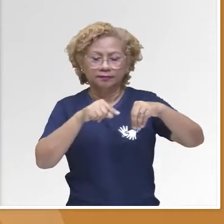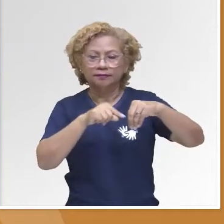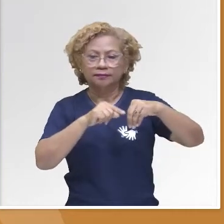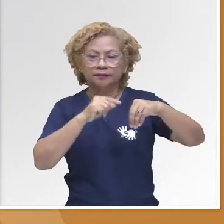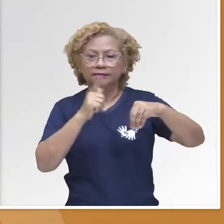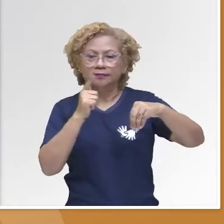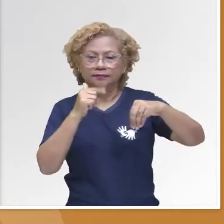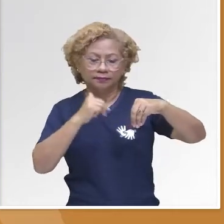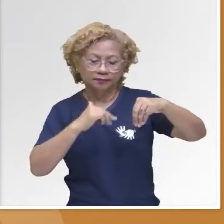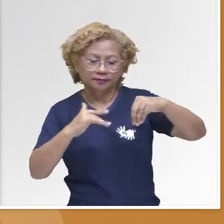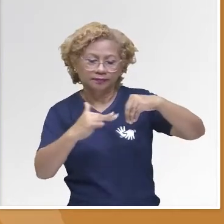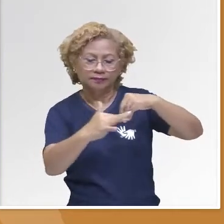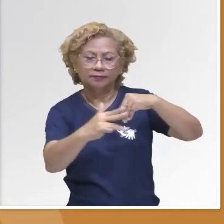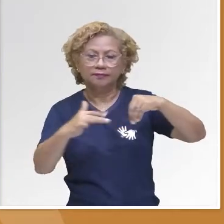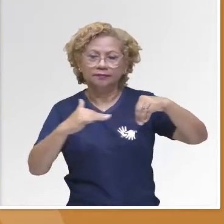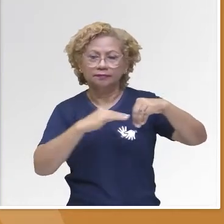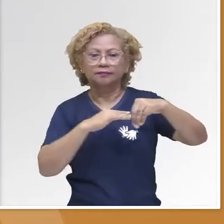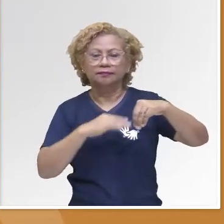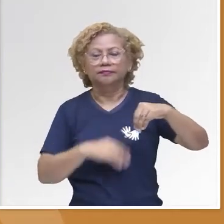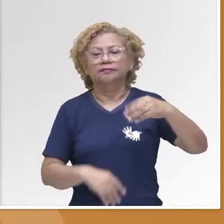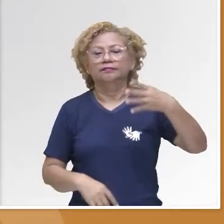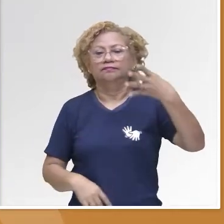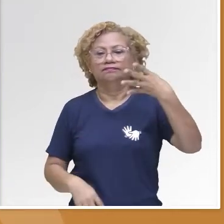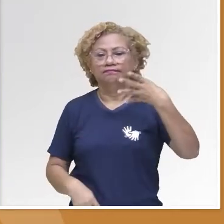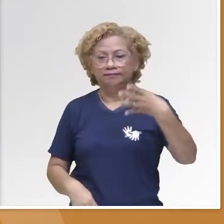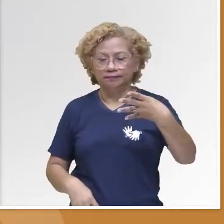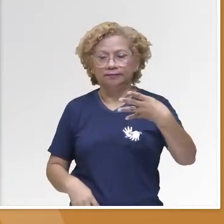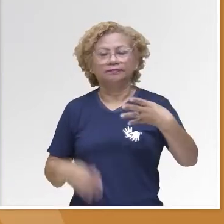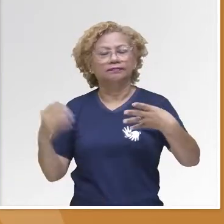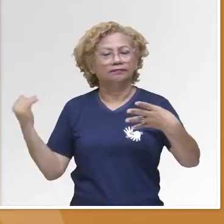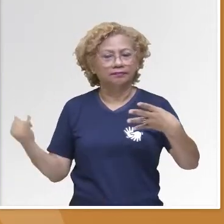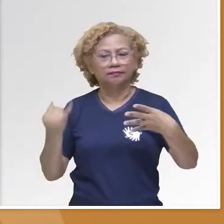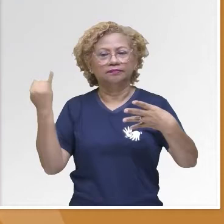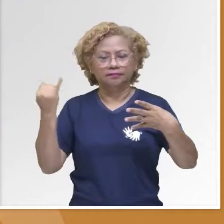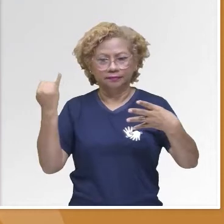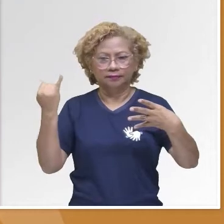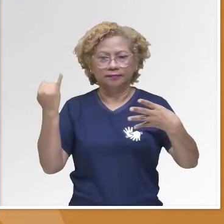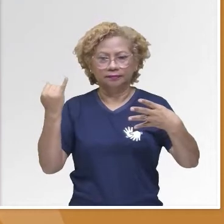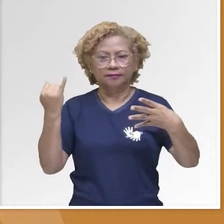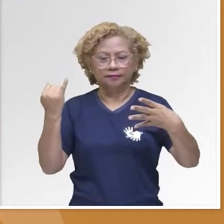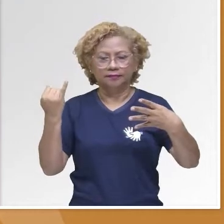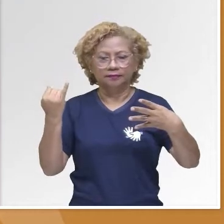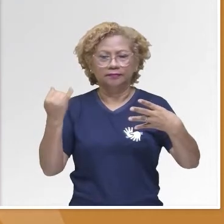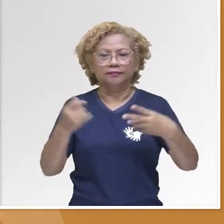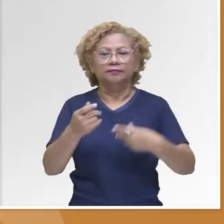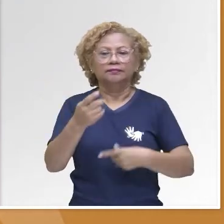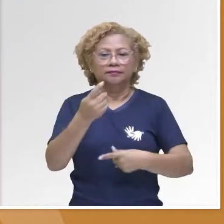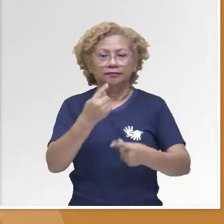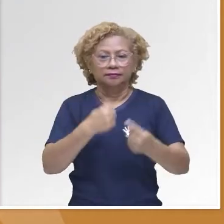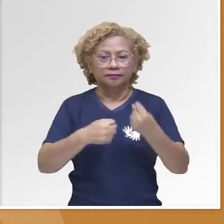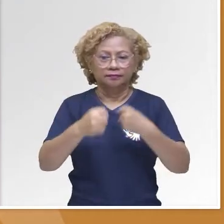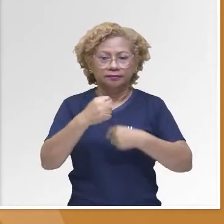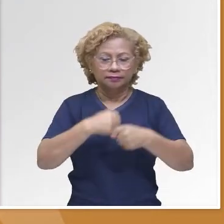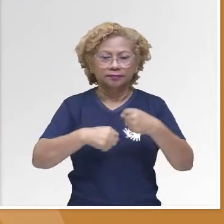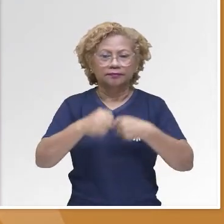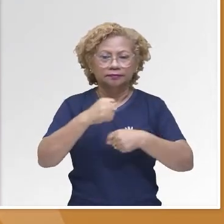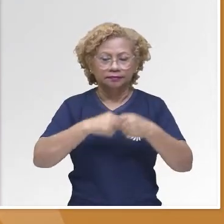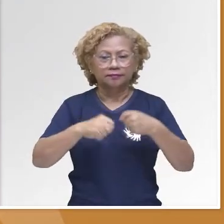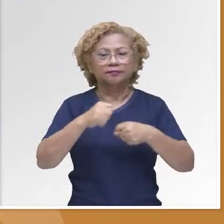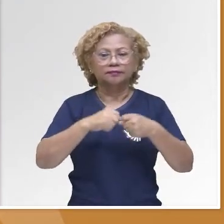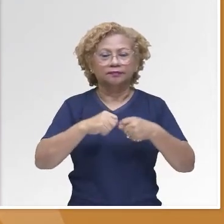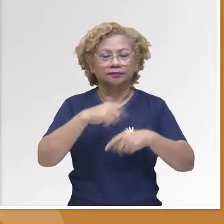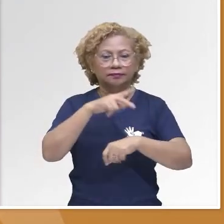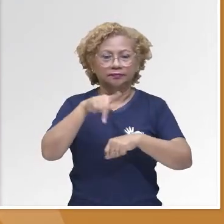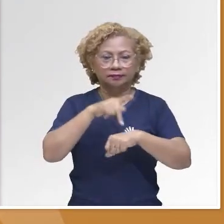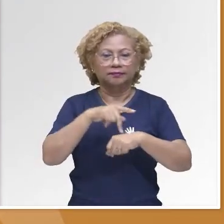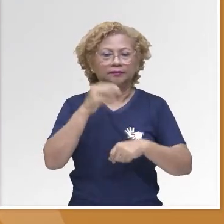identificar aí, que são as ilhas que têm uma importância econômica muito grande para o país, tá? Ali vocês